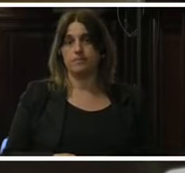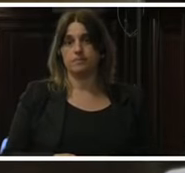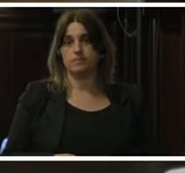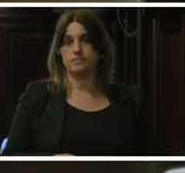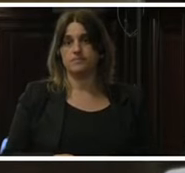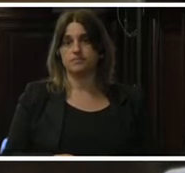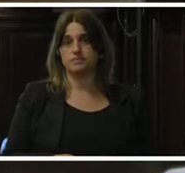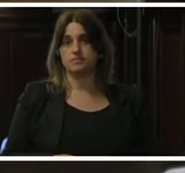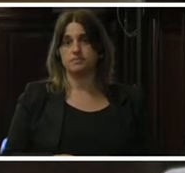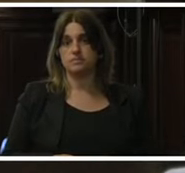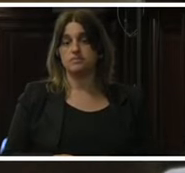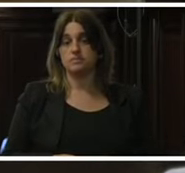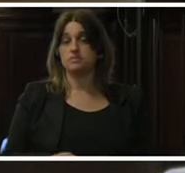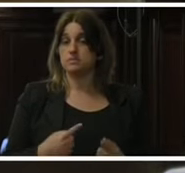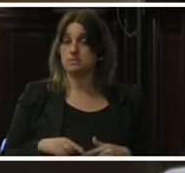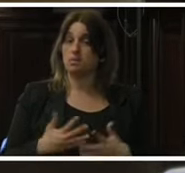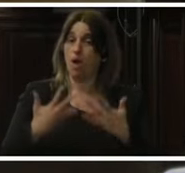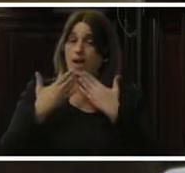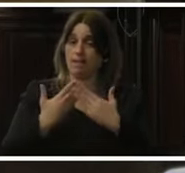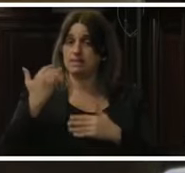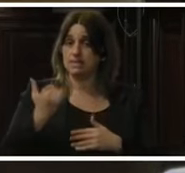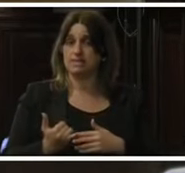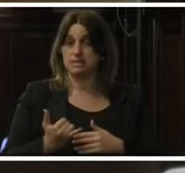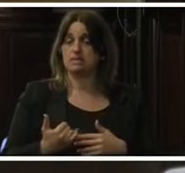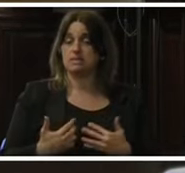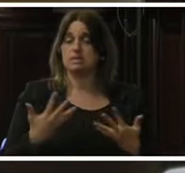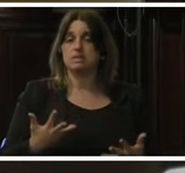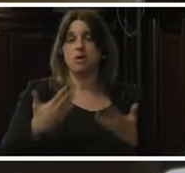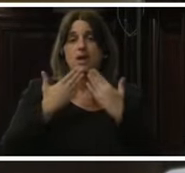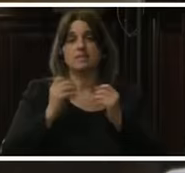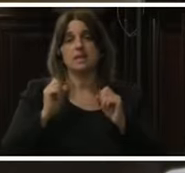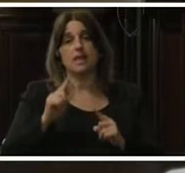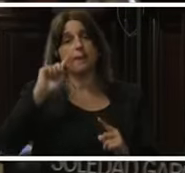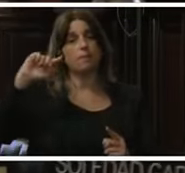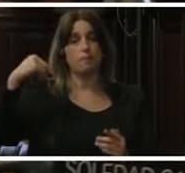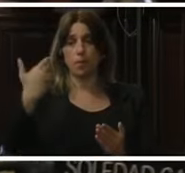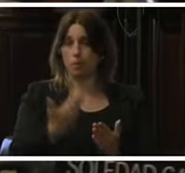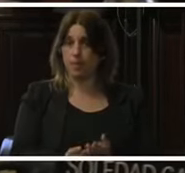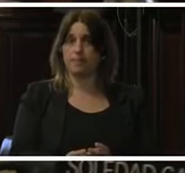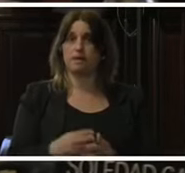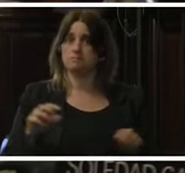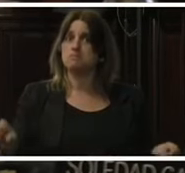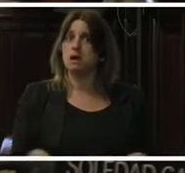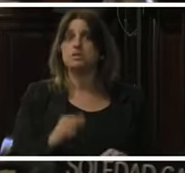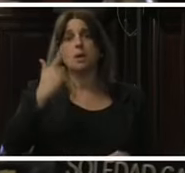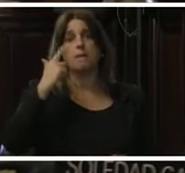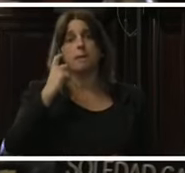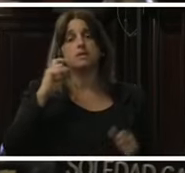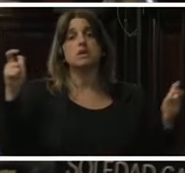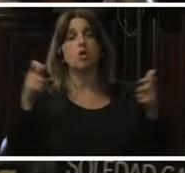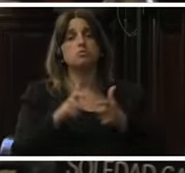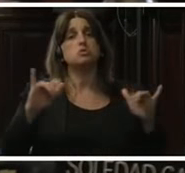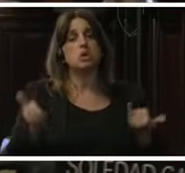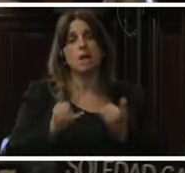queremos agradecer esta proposta ela se enquadra numa experiência que a comissão já promoveu no